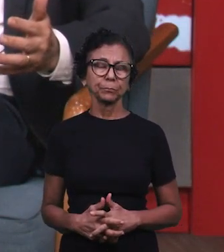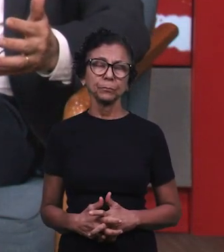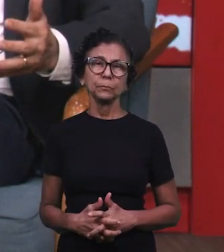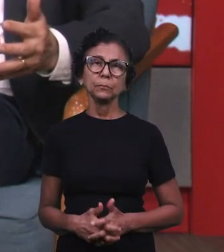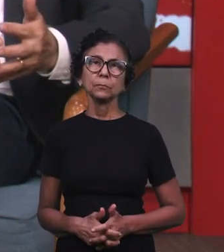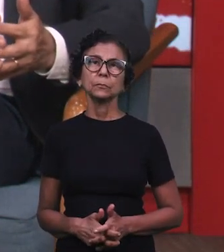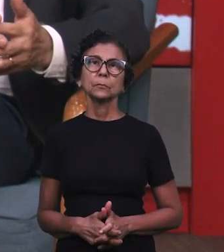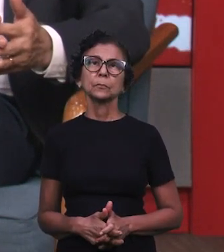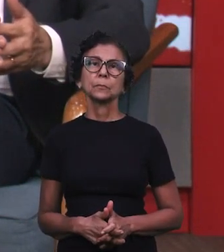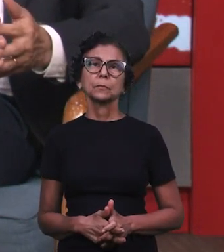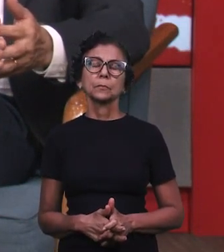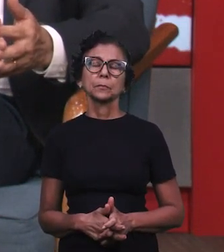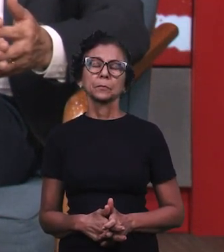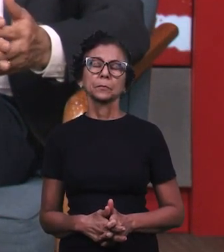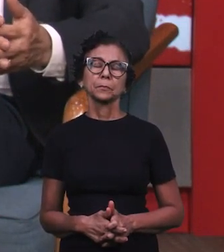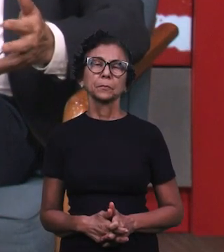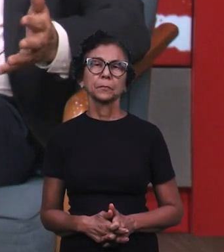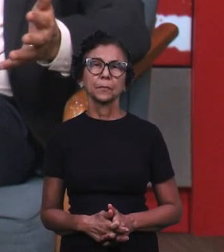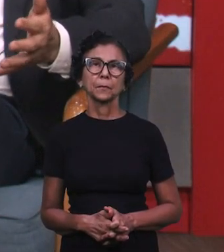Para descrever